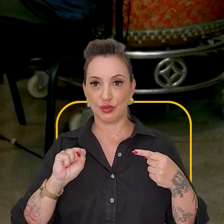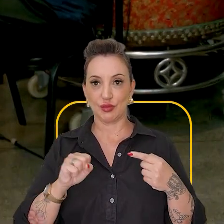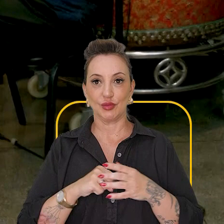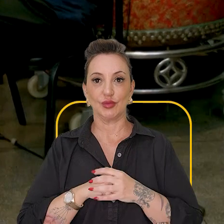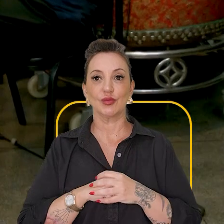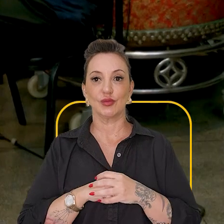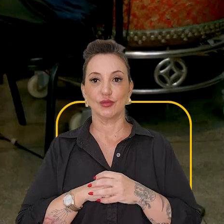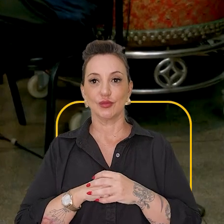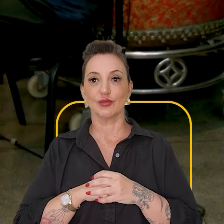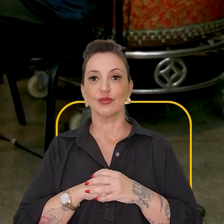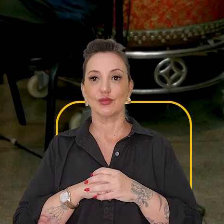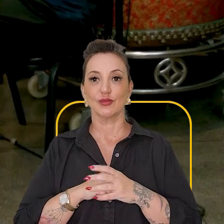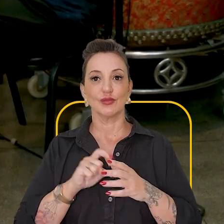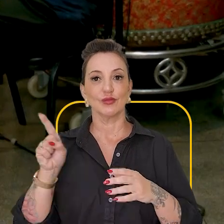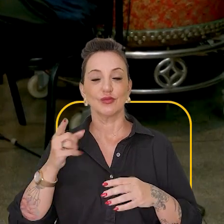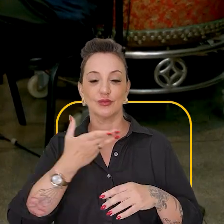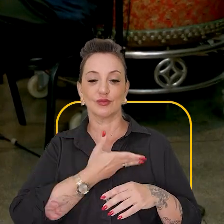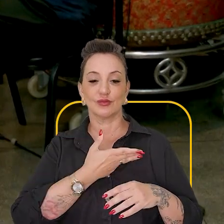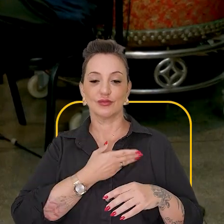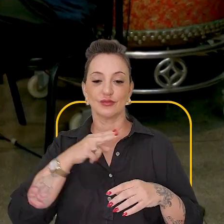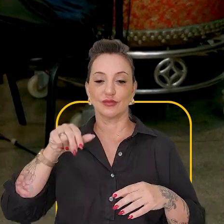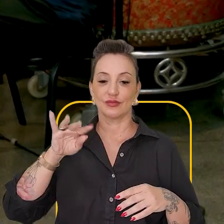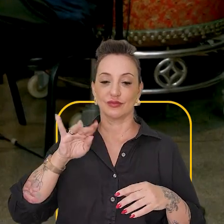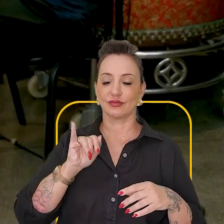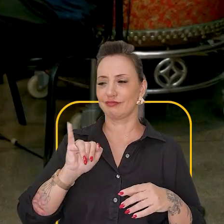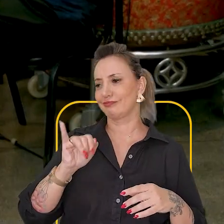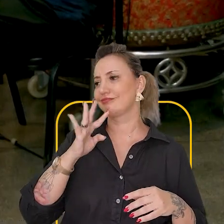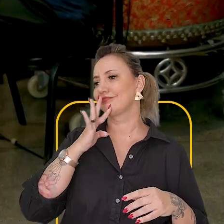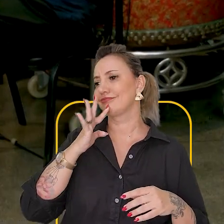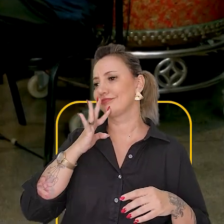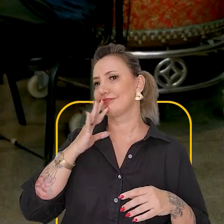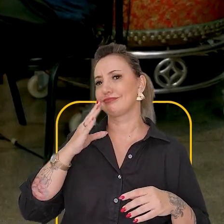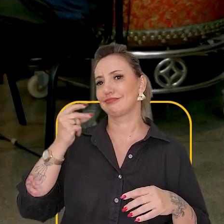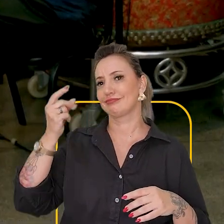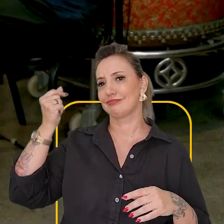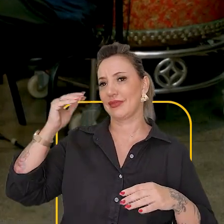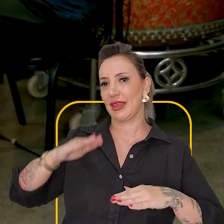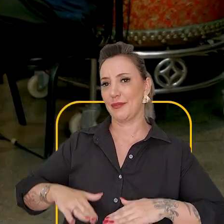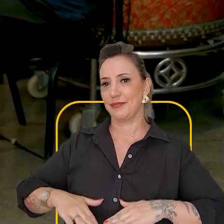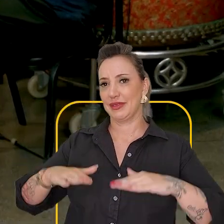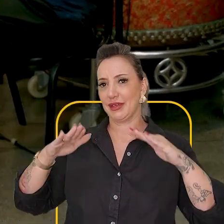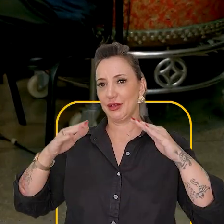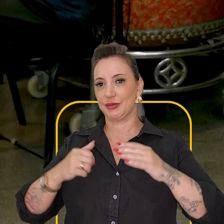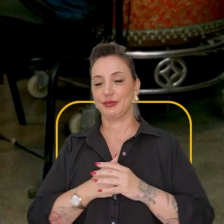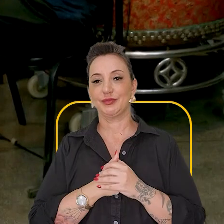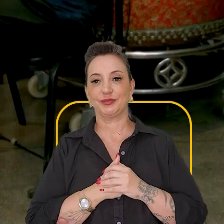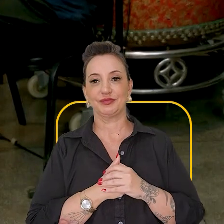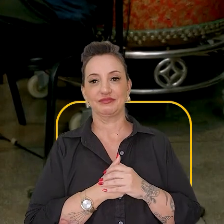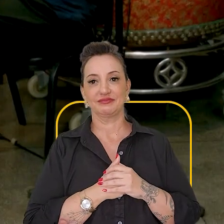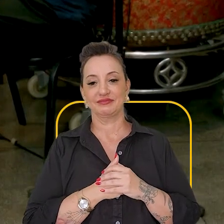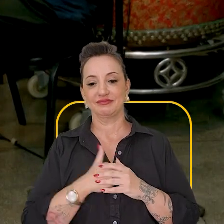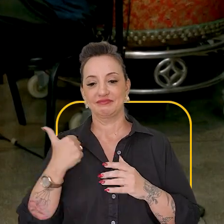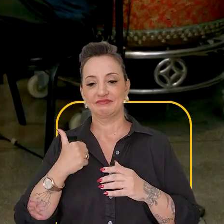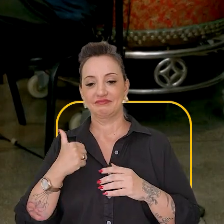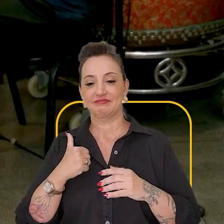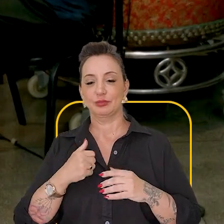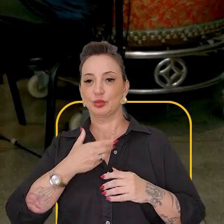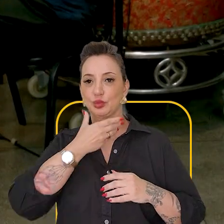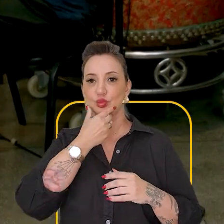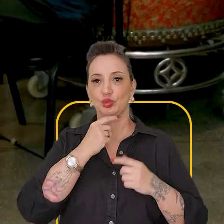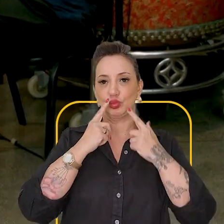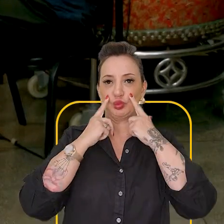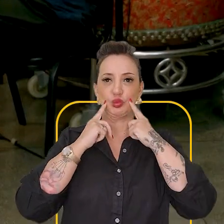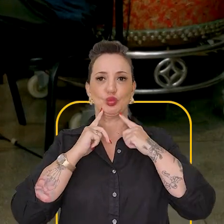Sim né e o Marcos tullios era amigo do Natálio Natálio conhecia conhecia ele de menino Né tava lá ele